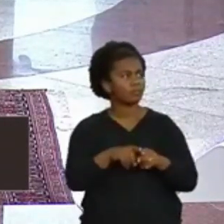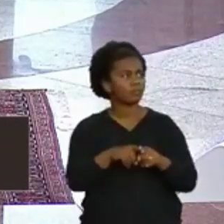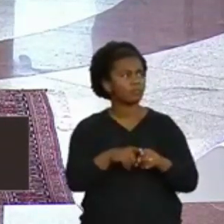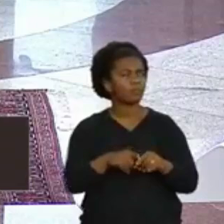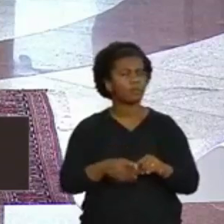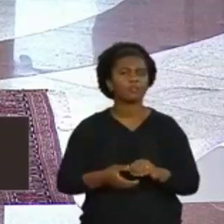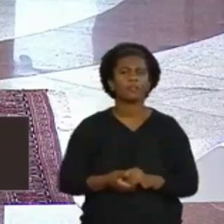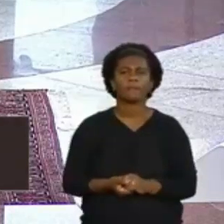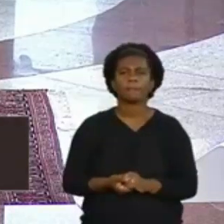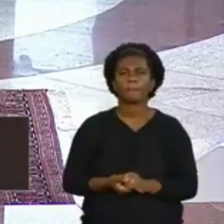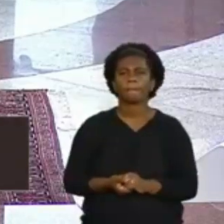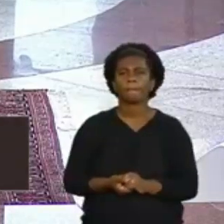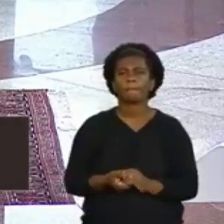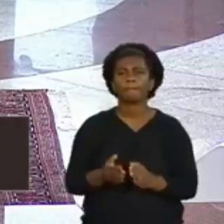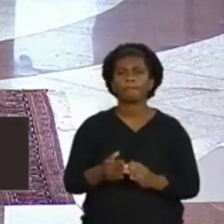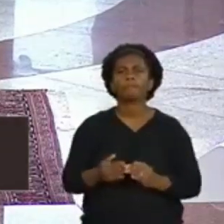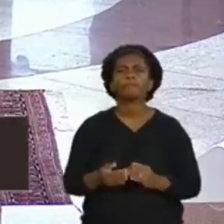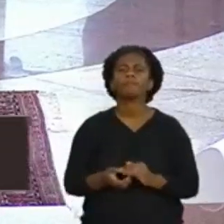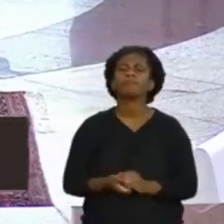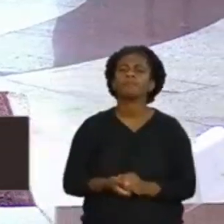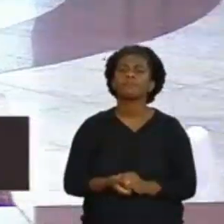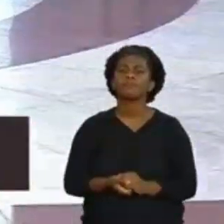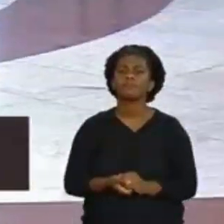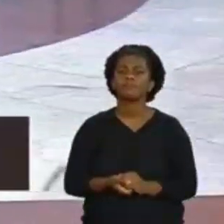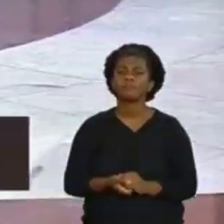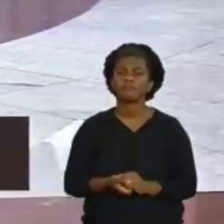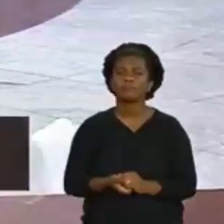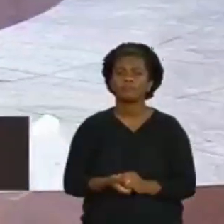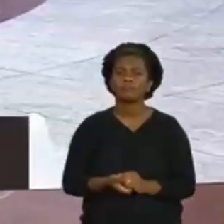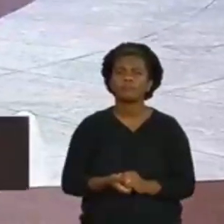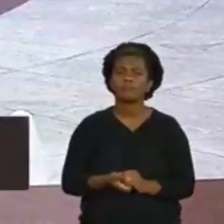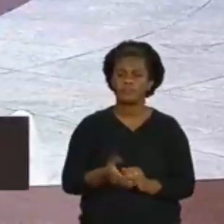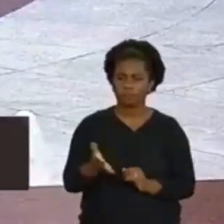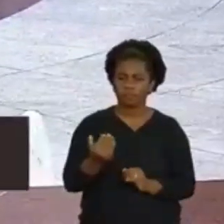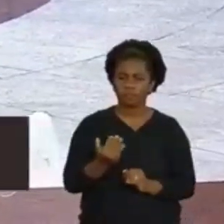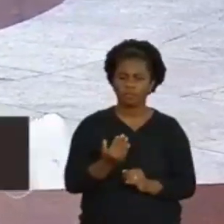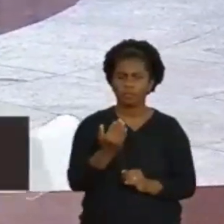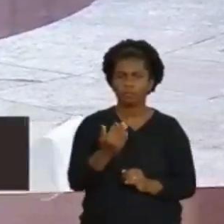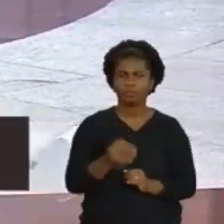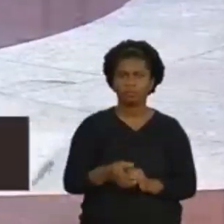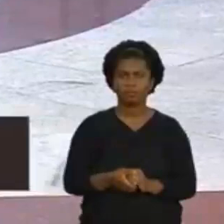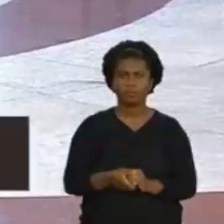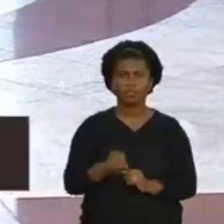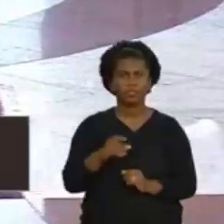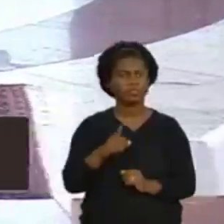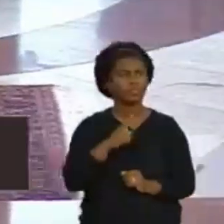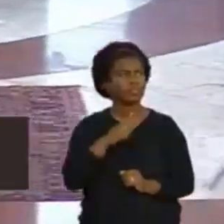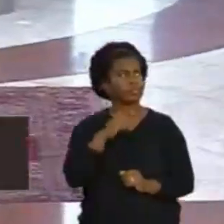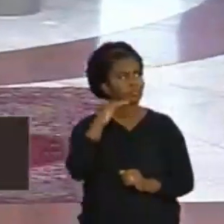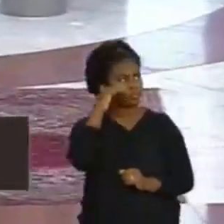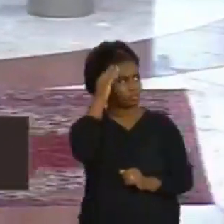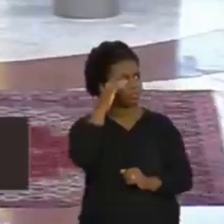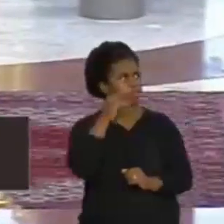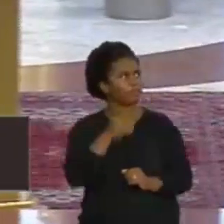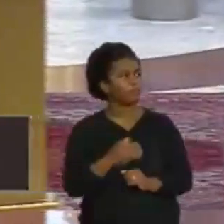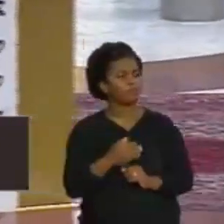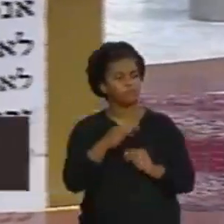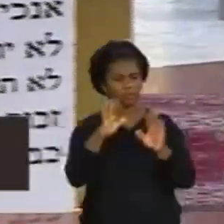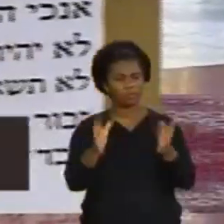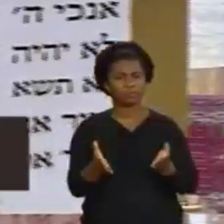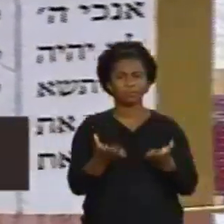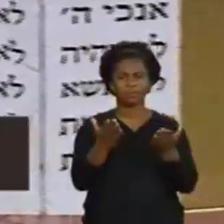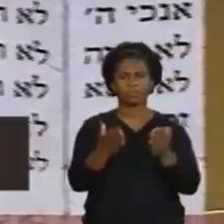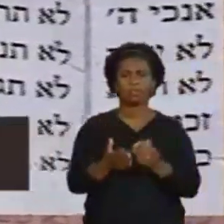favor. Tá? Se tiver algum aqui embaixo, vem aqui na frente. Se tiver algum em cima, vai aí no altar.